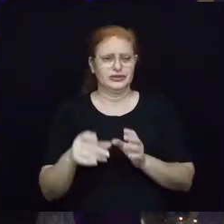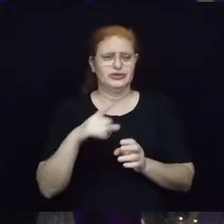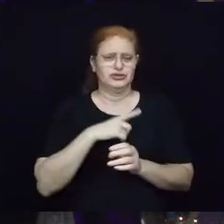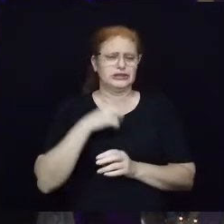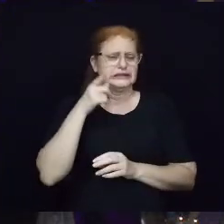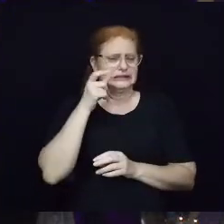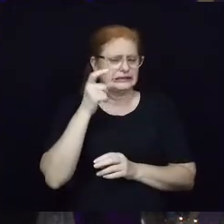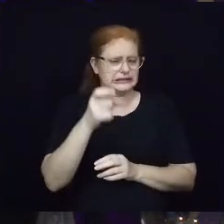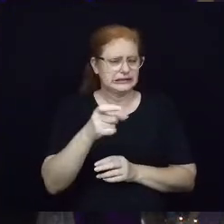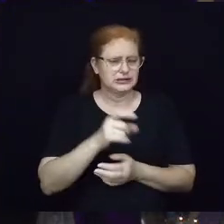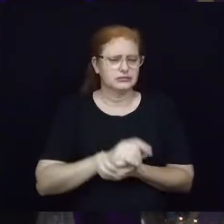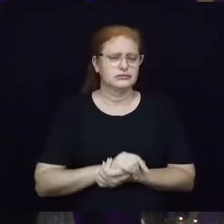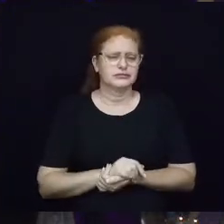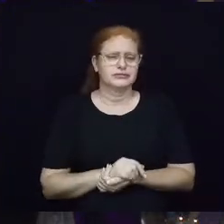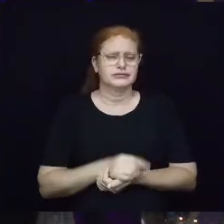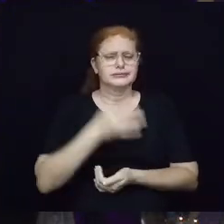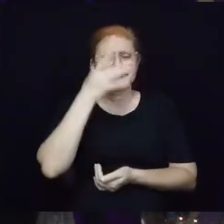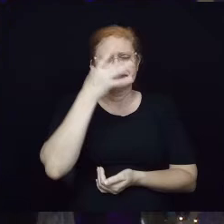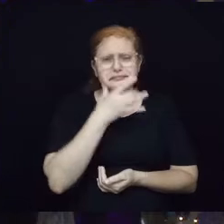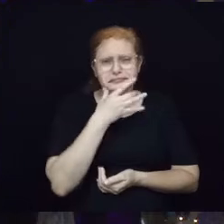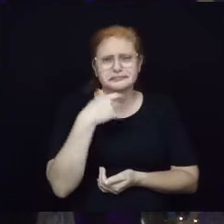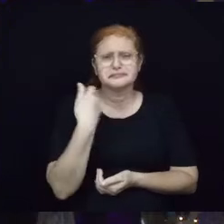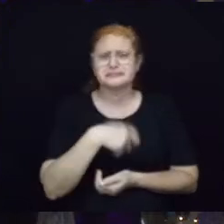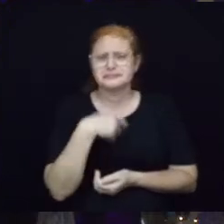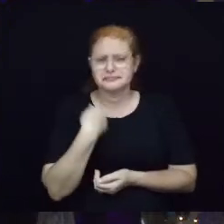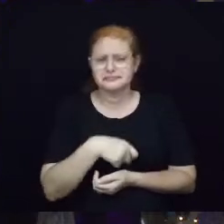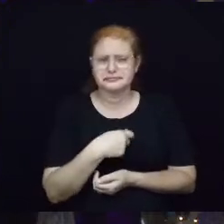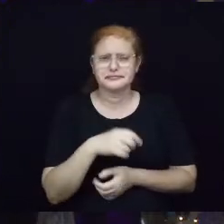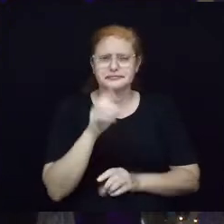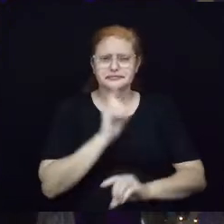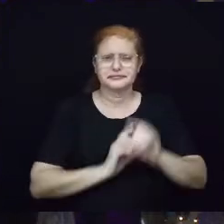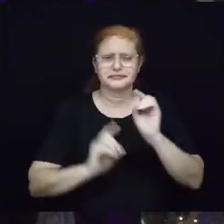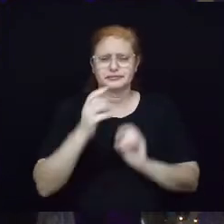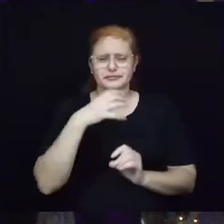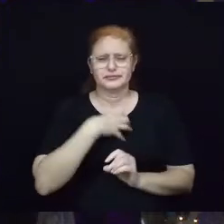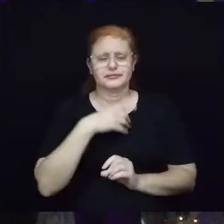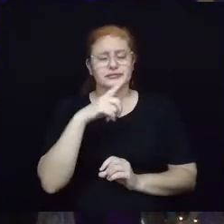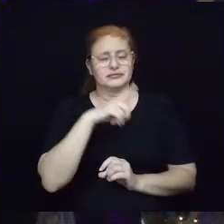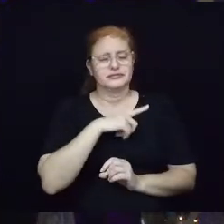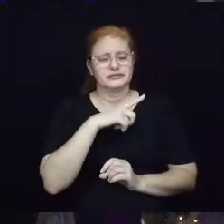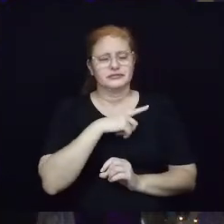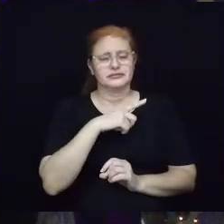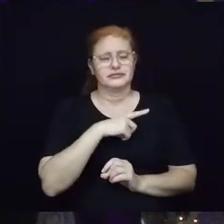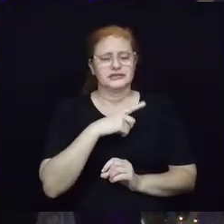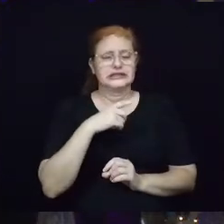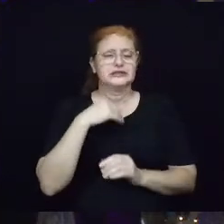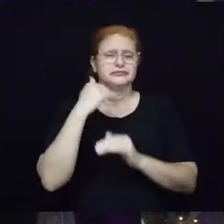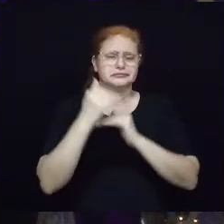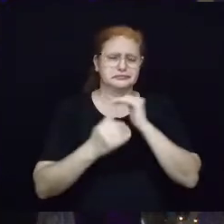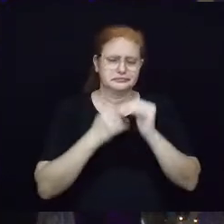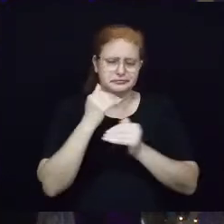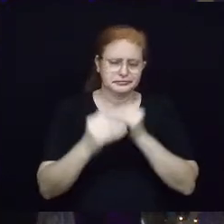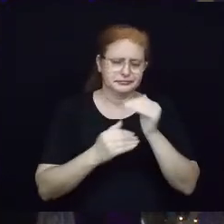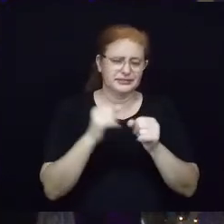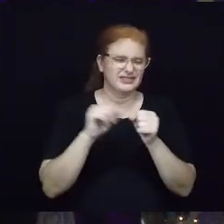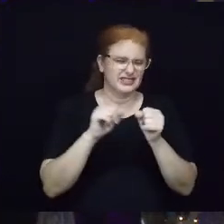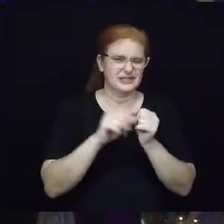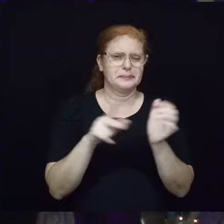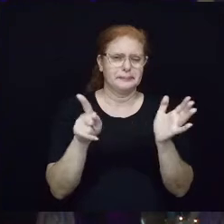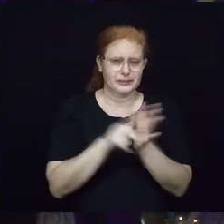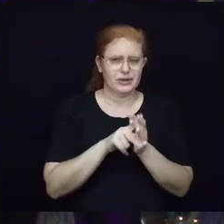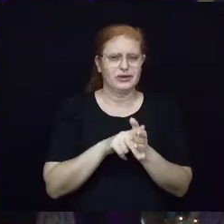assim. E eu achei que eu deveria, de alguma maneira, também ter esse tipo de procedimento para fazer minhas